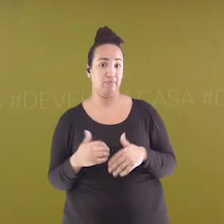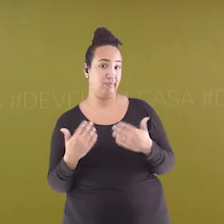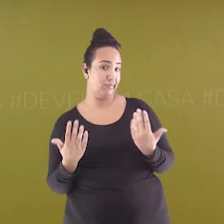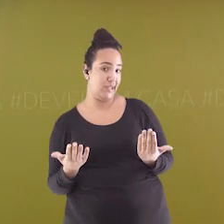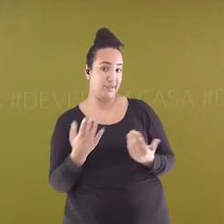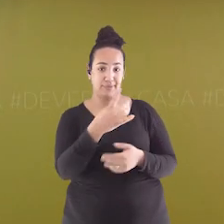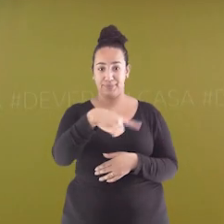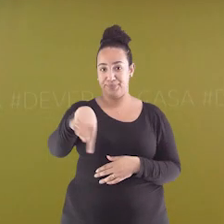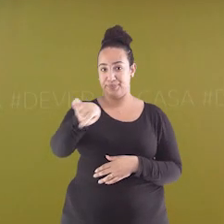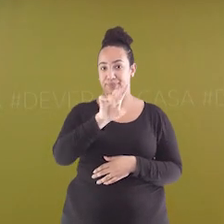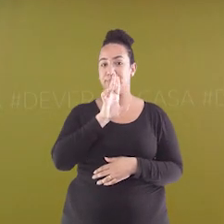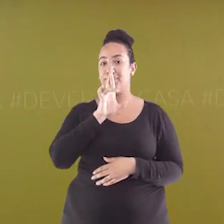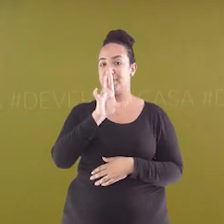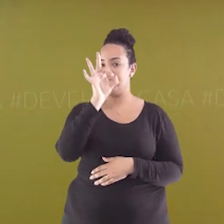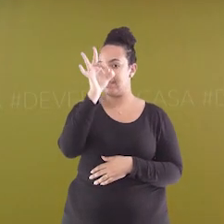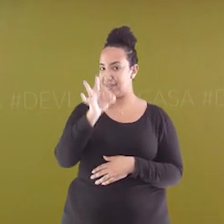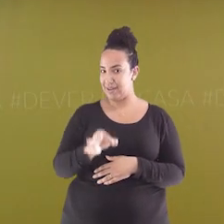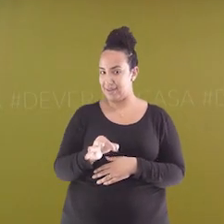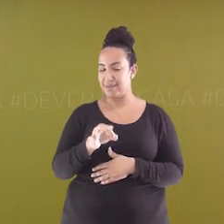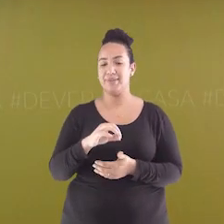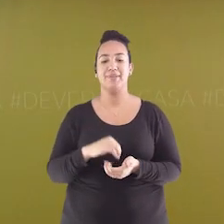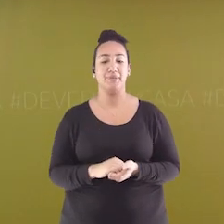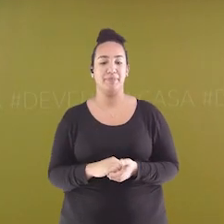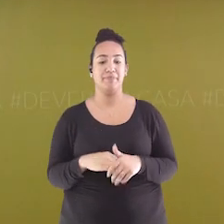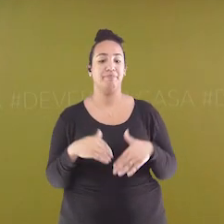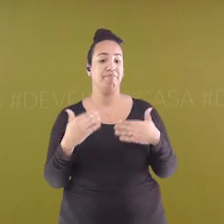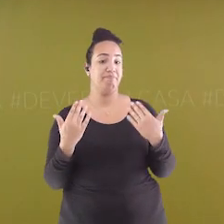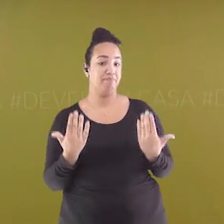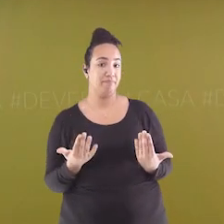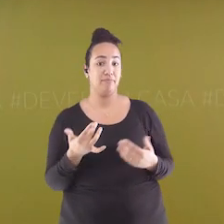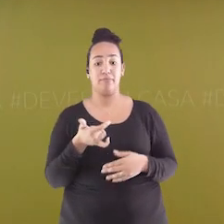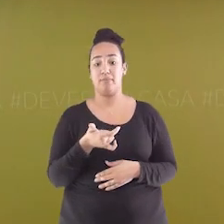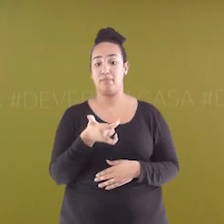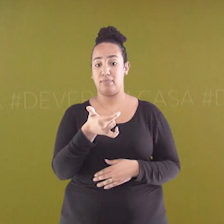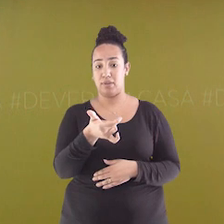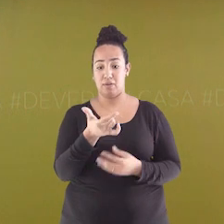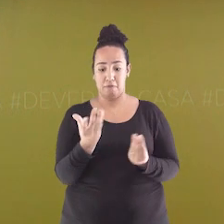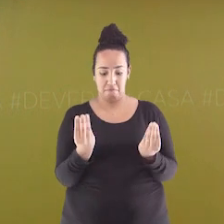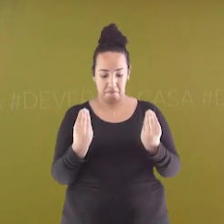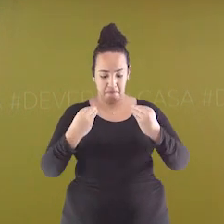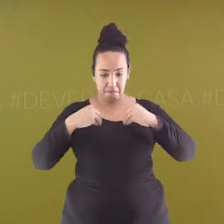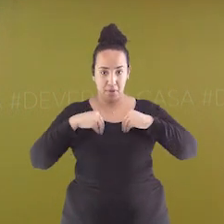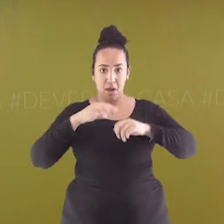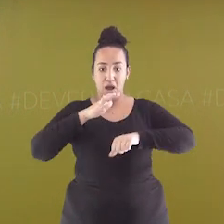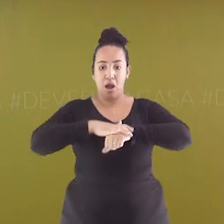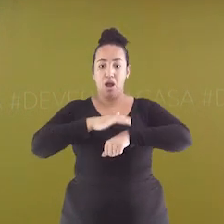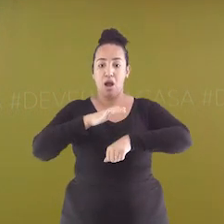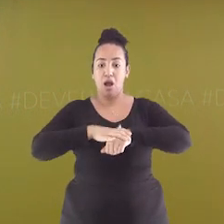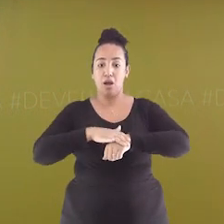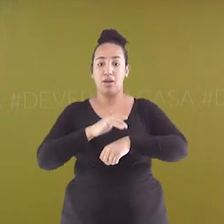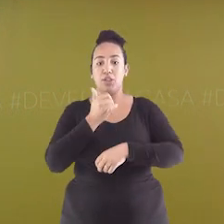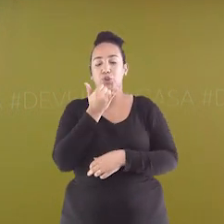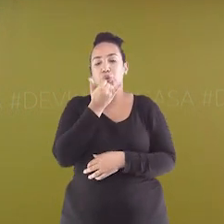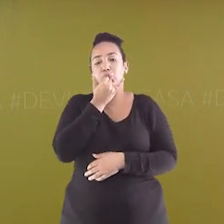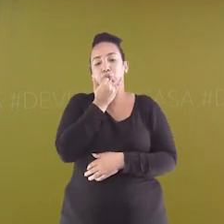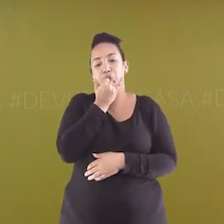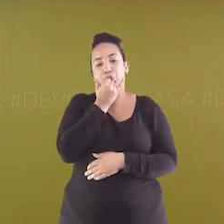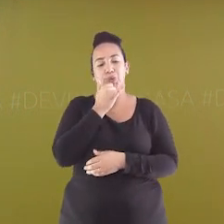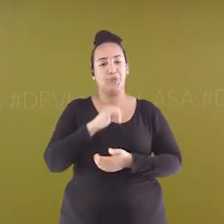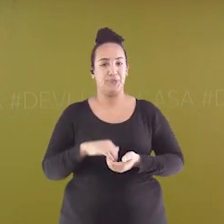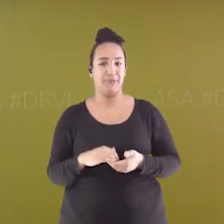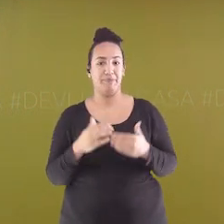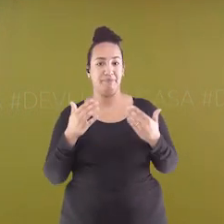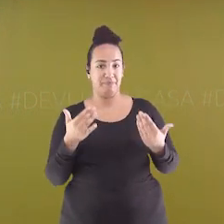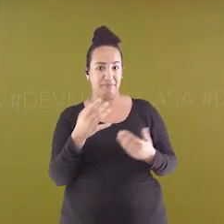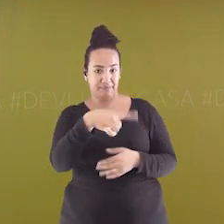E aí, será que vocês acertaram? Bom, a etiqueta que a coisa escamosa colou foi desculpa.